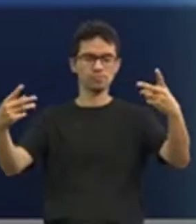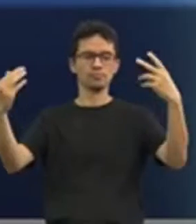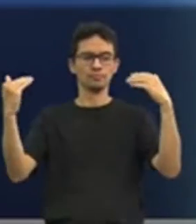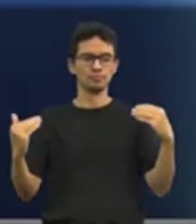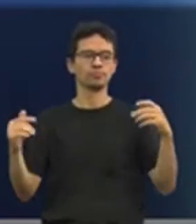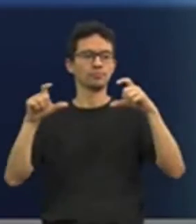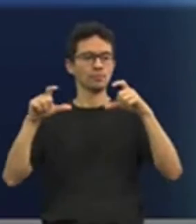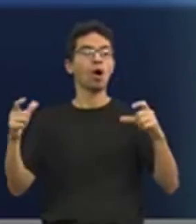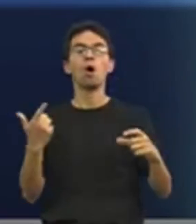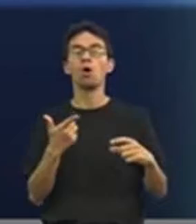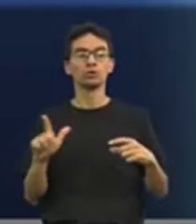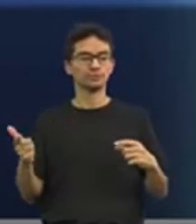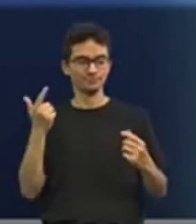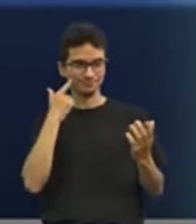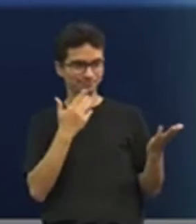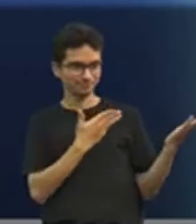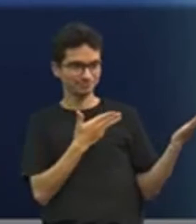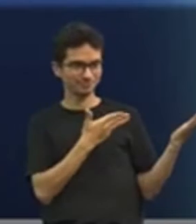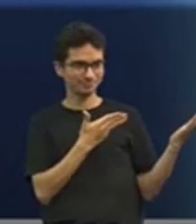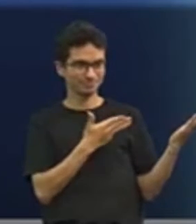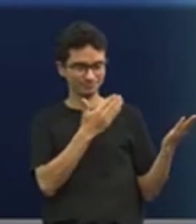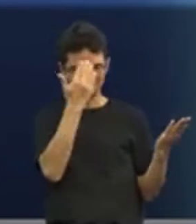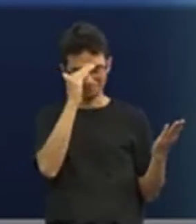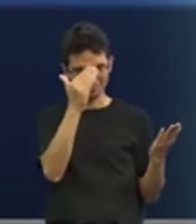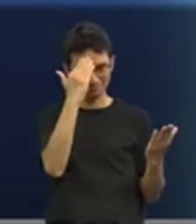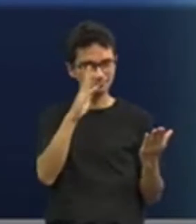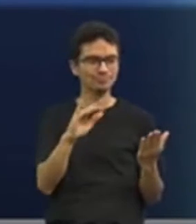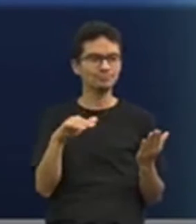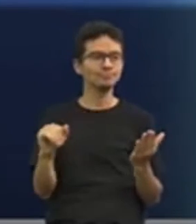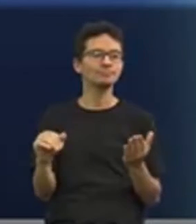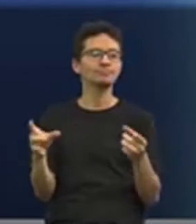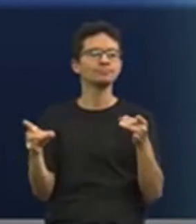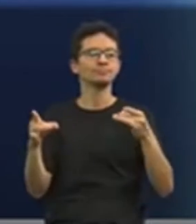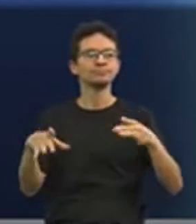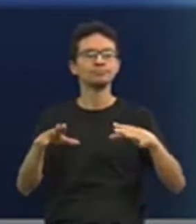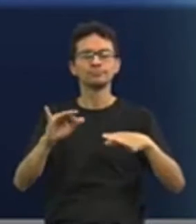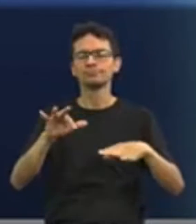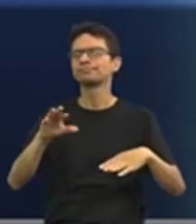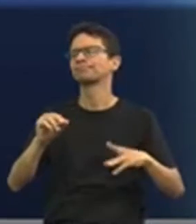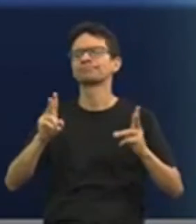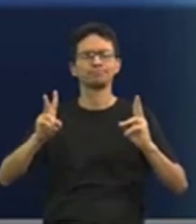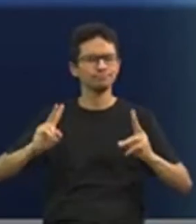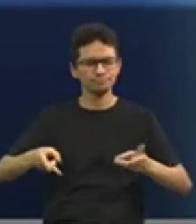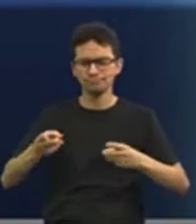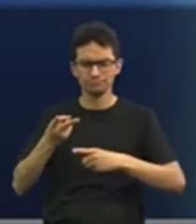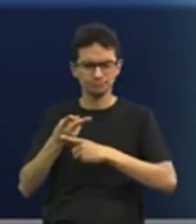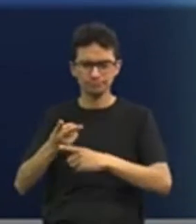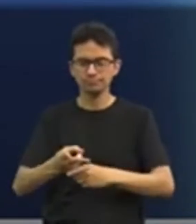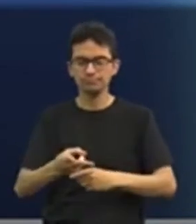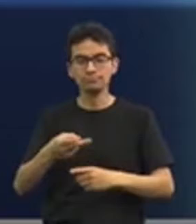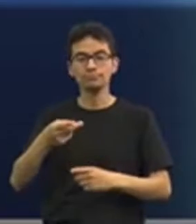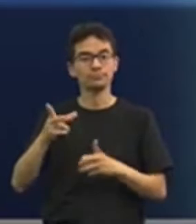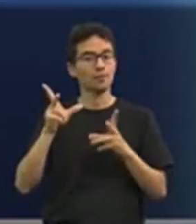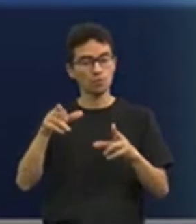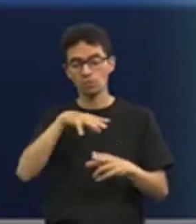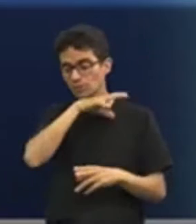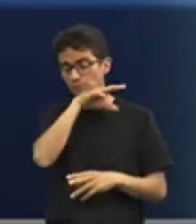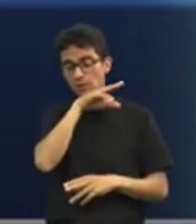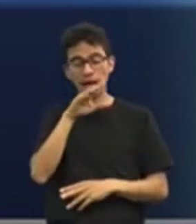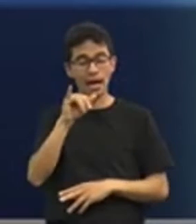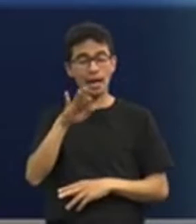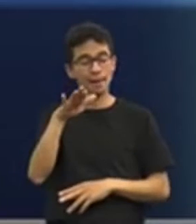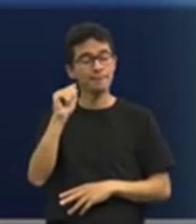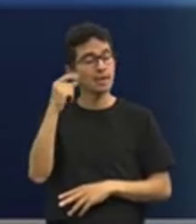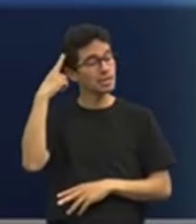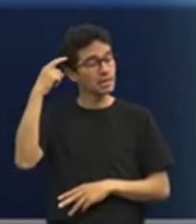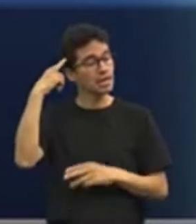da outra né e ele diz assim para gente na crônica terreno baldio ele recorre ao mesmo animal no caso acaba